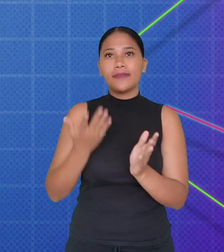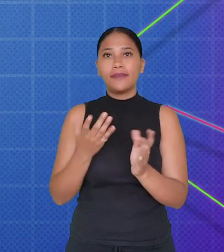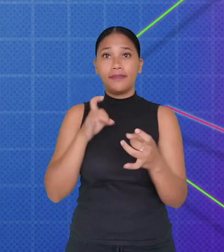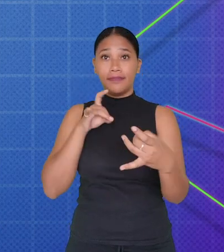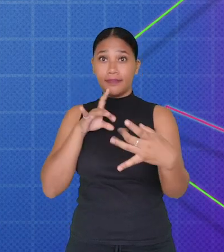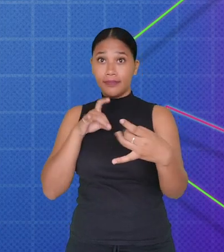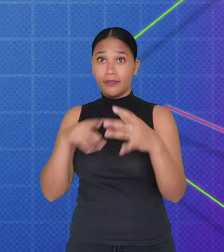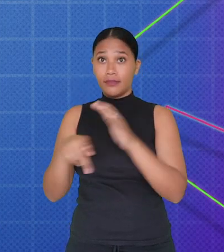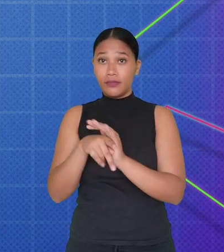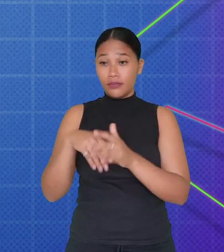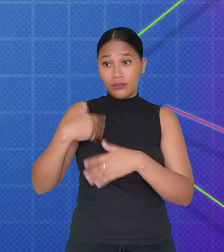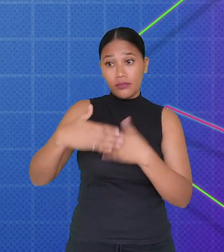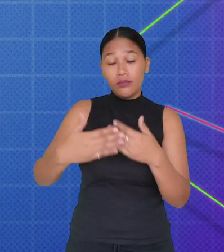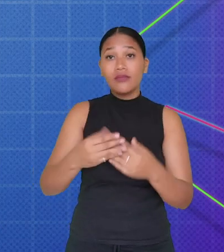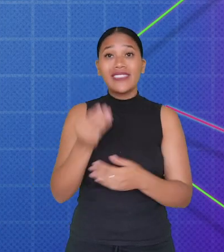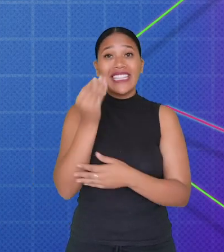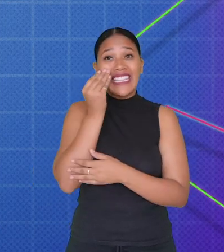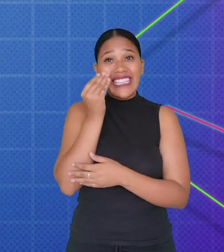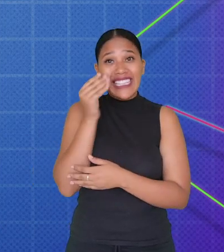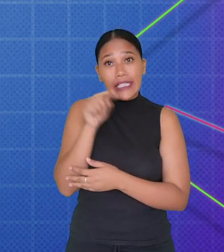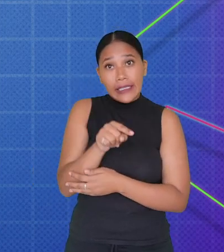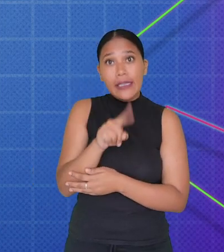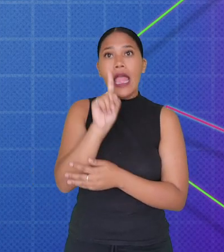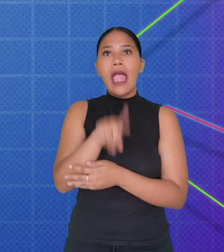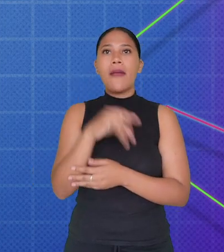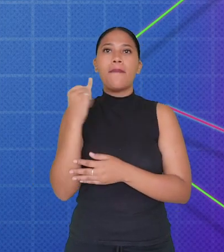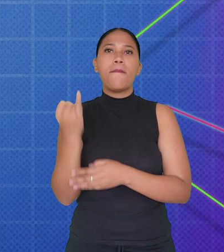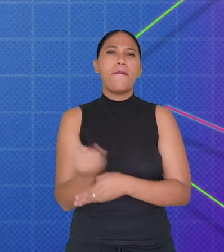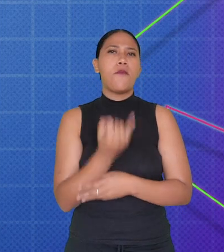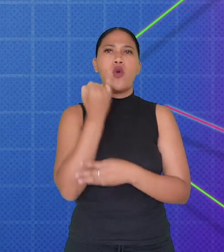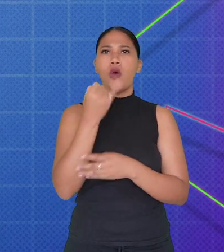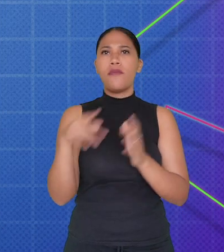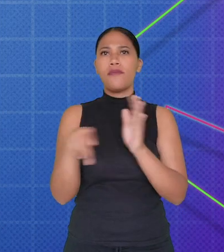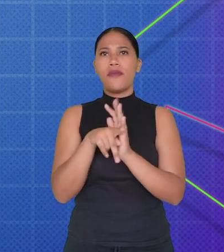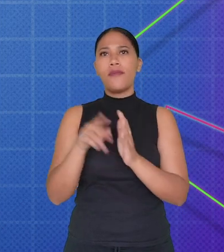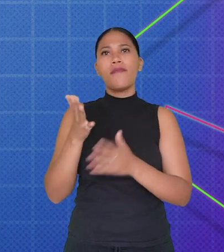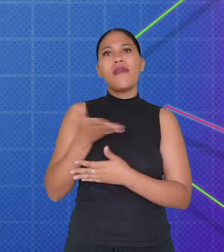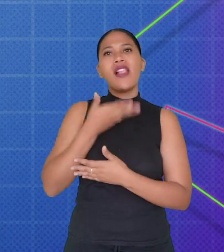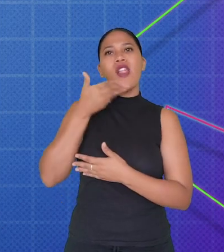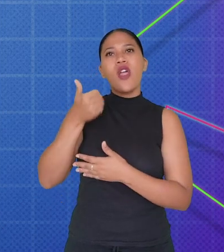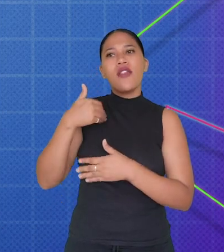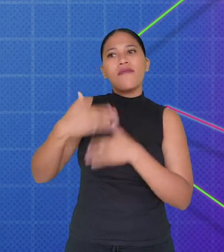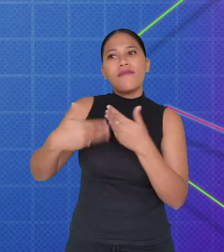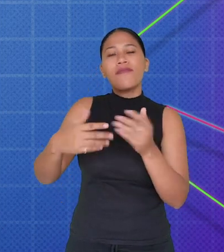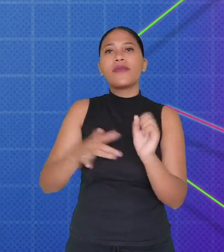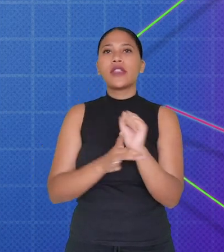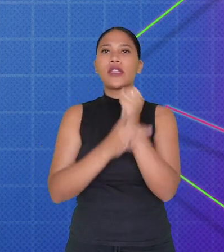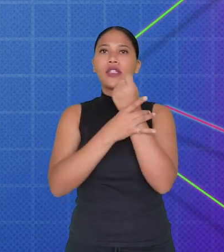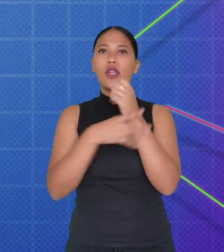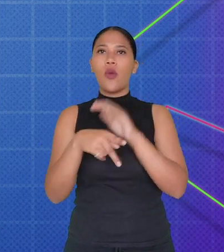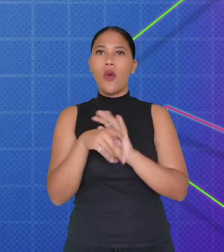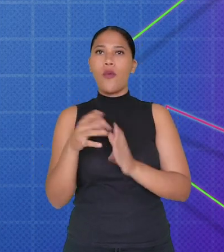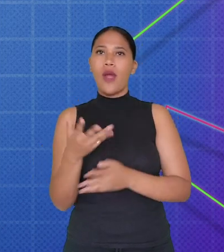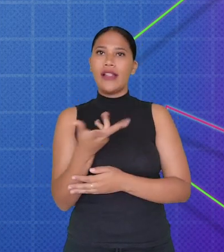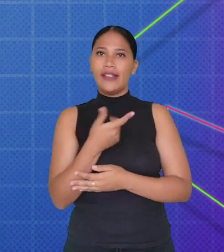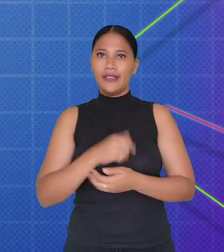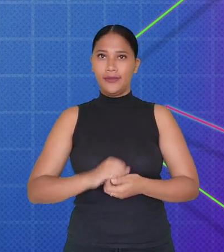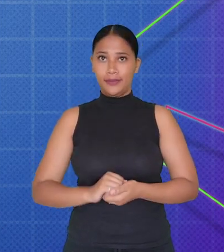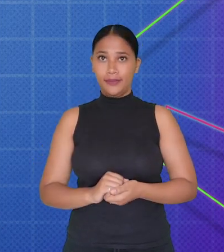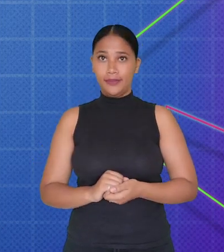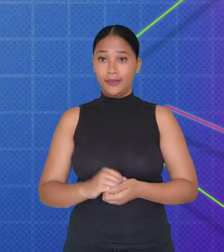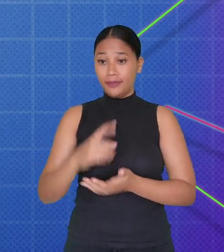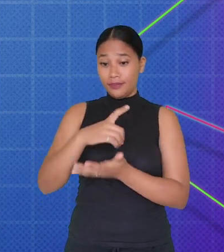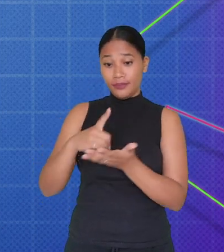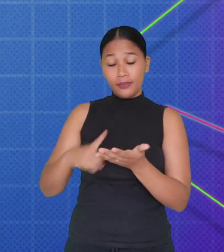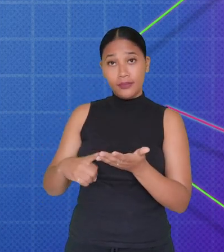do jogo o feedback obtido durante o processo de prototipação é fundamental para a melhoria do jogo e para garantia de sua qualidade